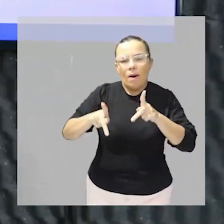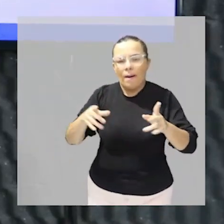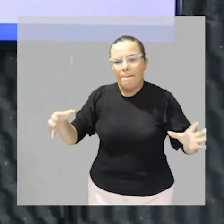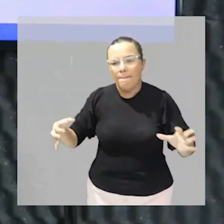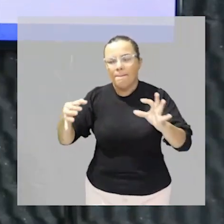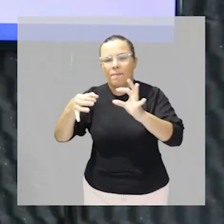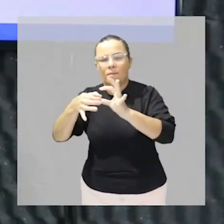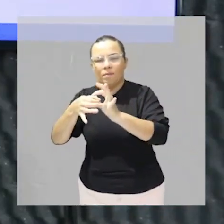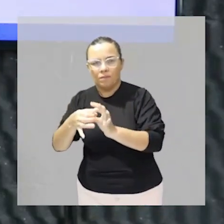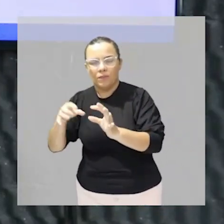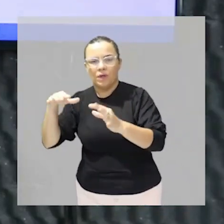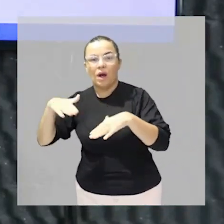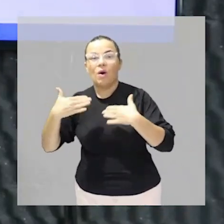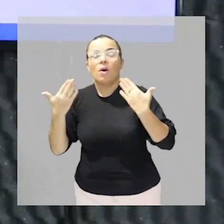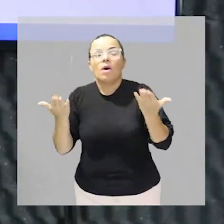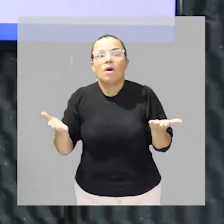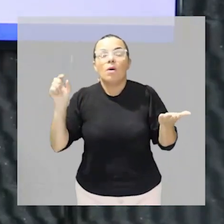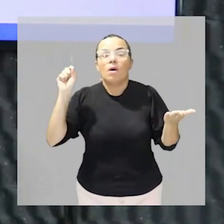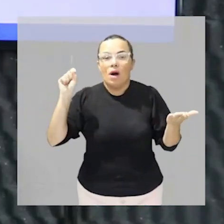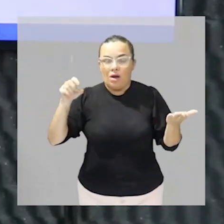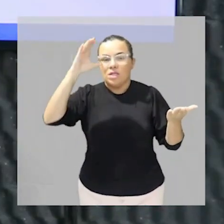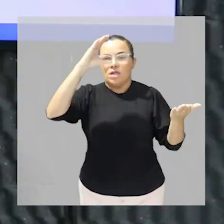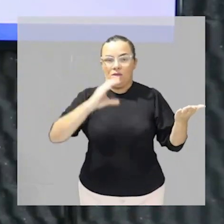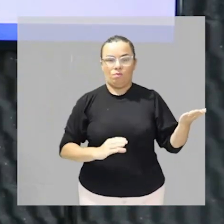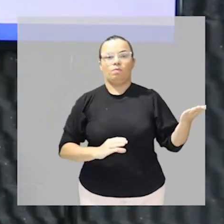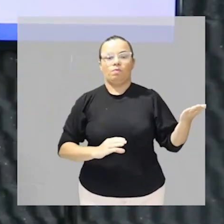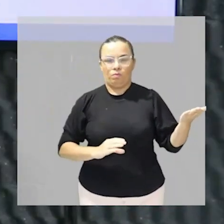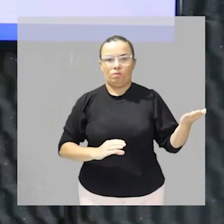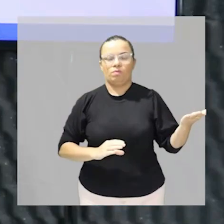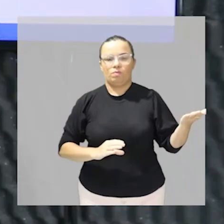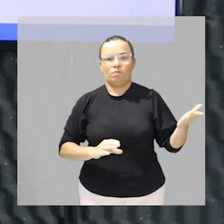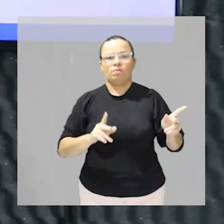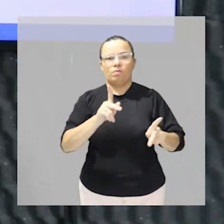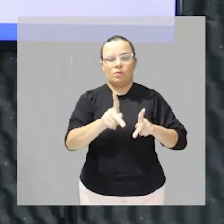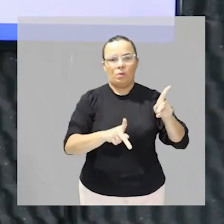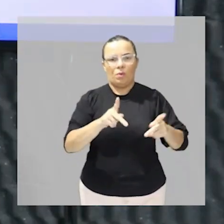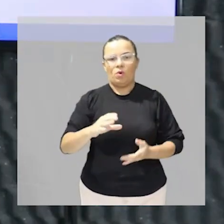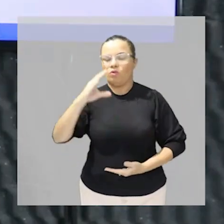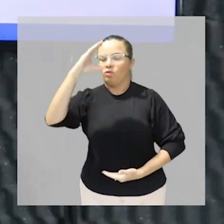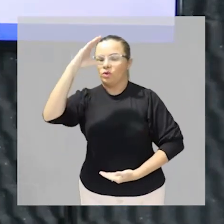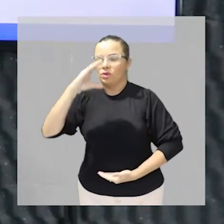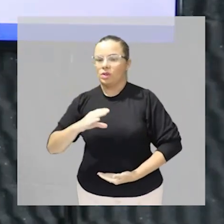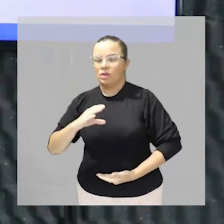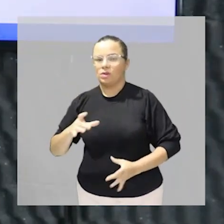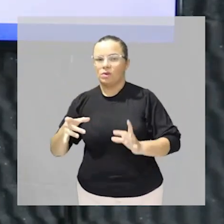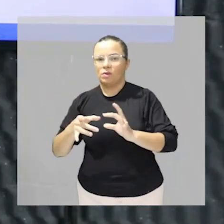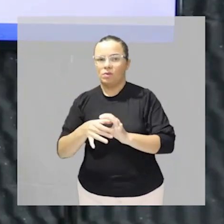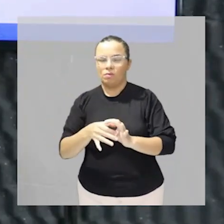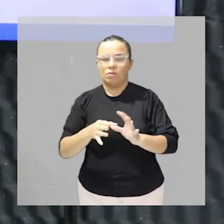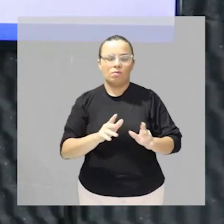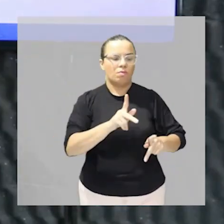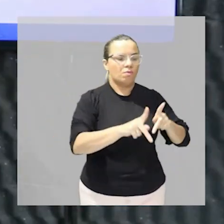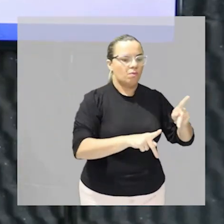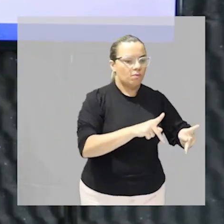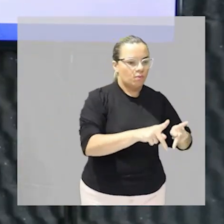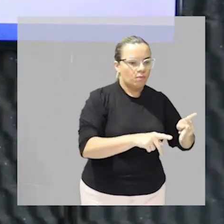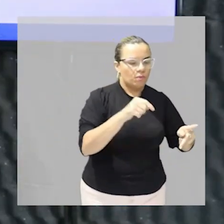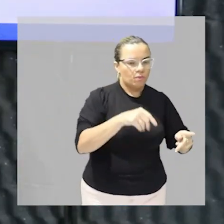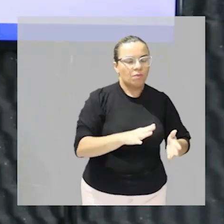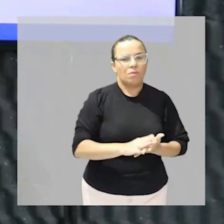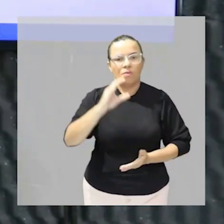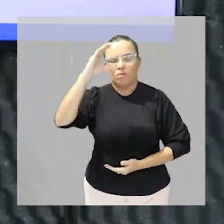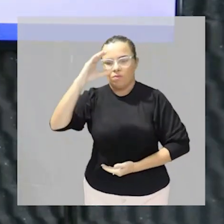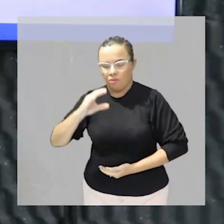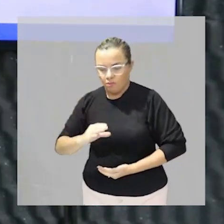esse conceito ao quê? A cidadão. Povo, cidadão. Cidadão, que ele